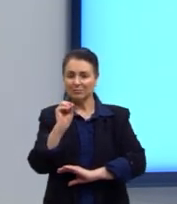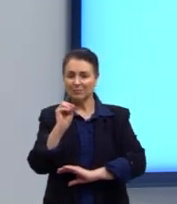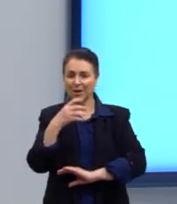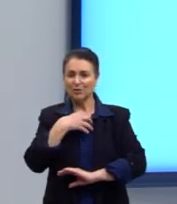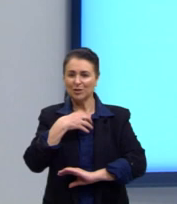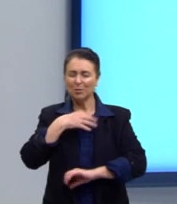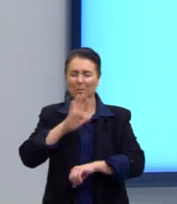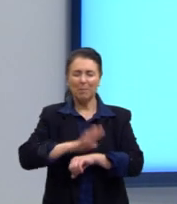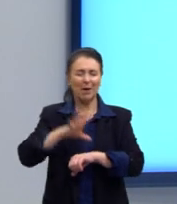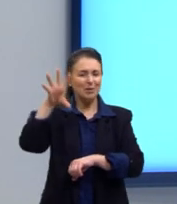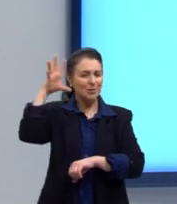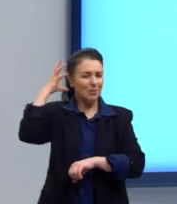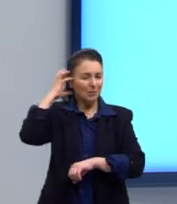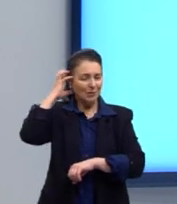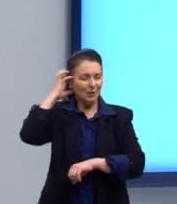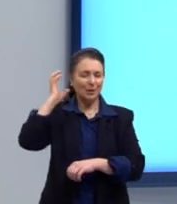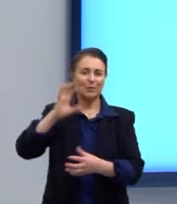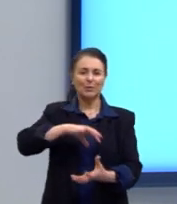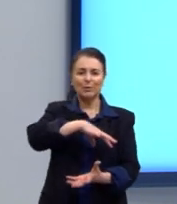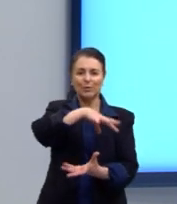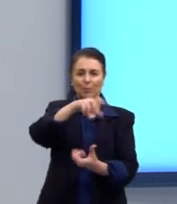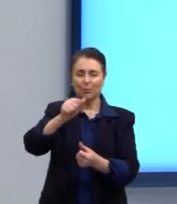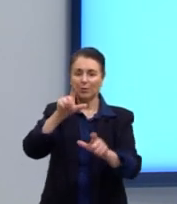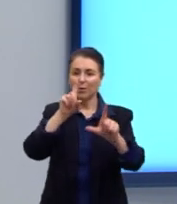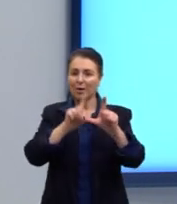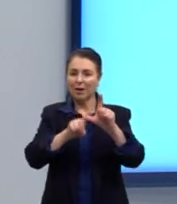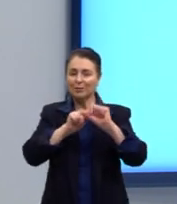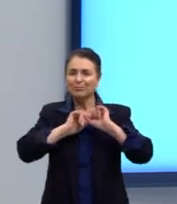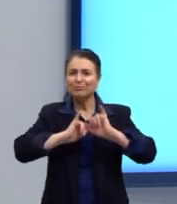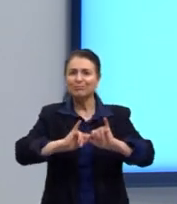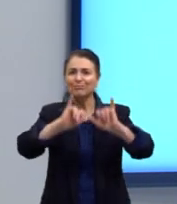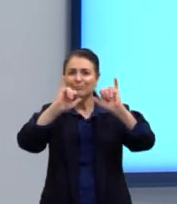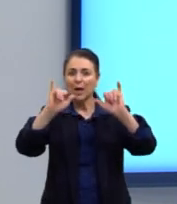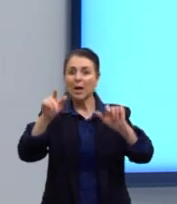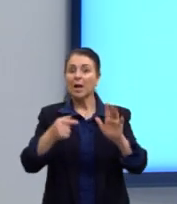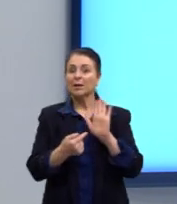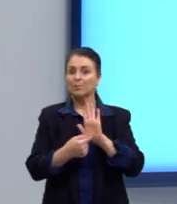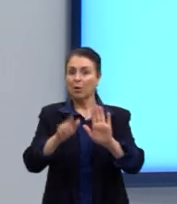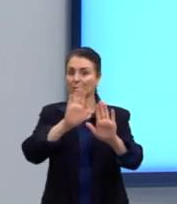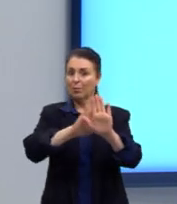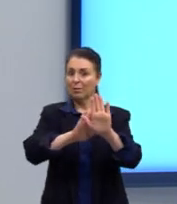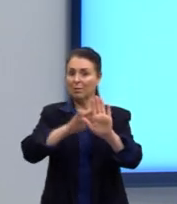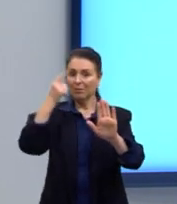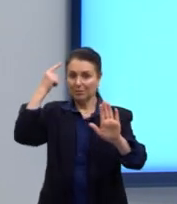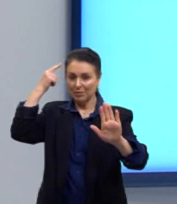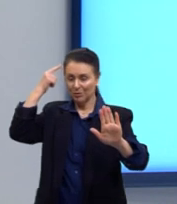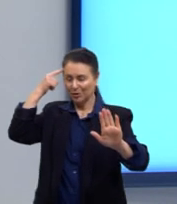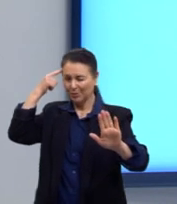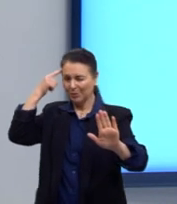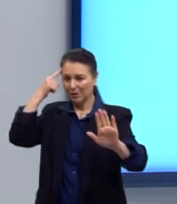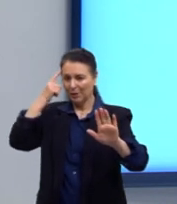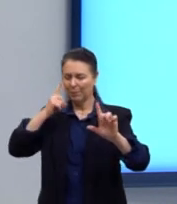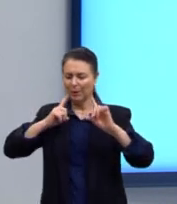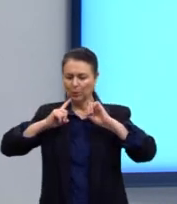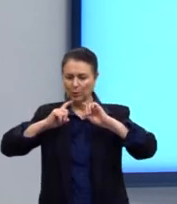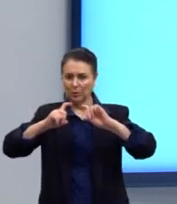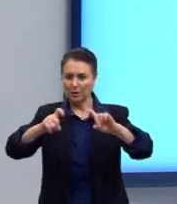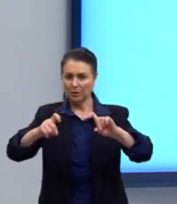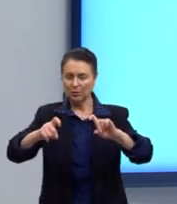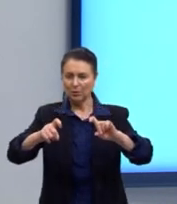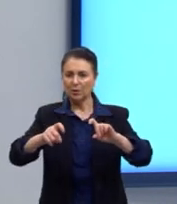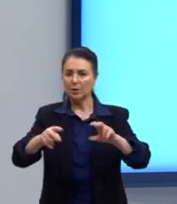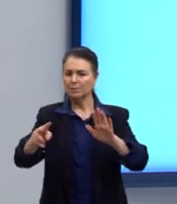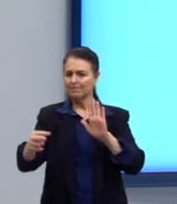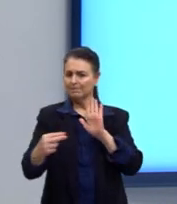esse motivo as letras tem um impacto para propagar ideologias provocar pensamento crítico e chamar atenção para a necessidade